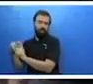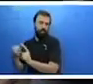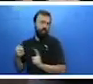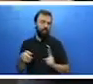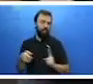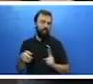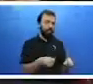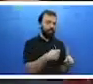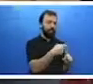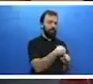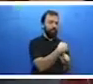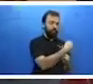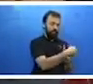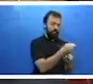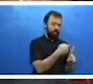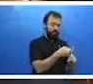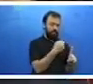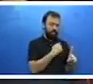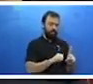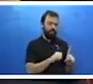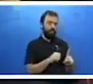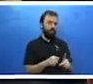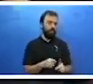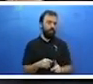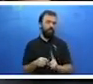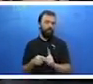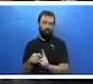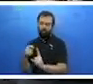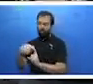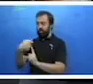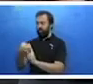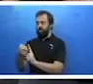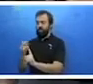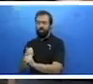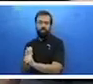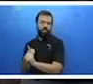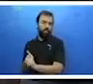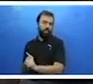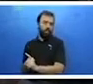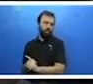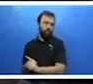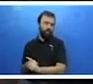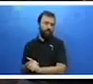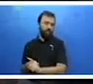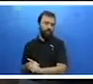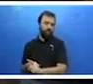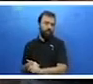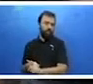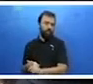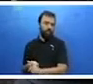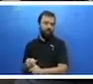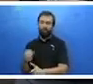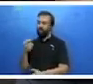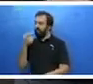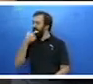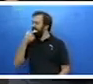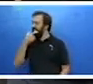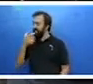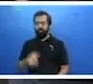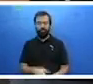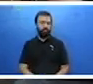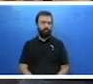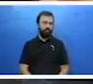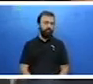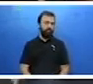ou maçã? Eu acho que é banana. A Heloísa escolheu banana. Cauã, será que eu acertei na